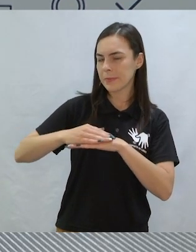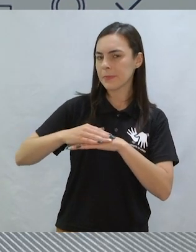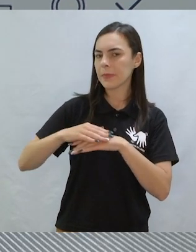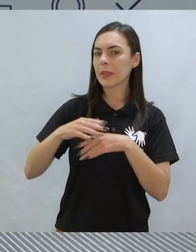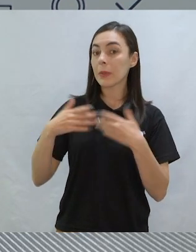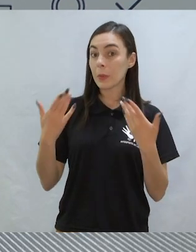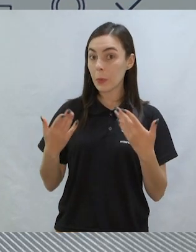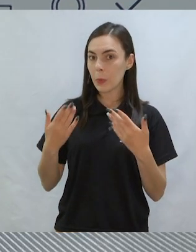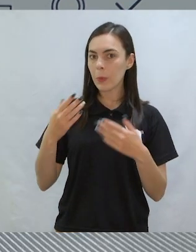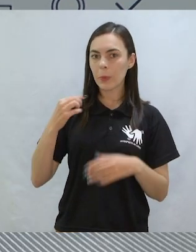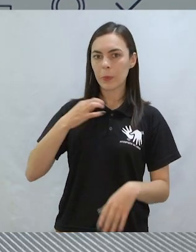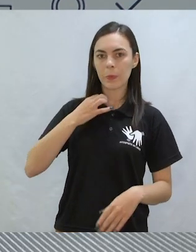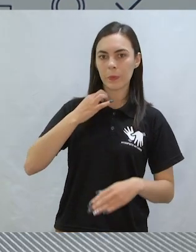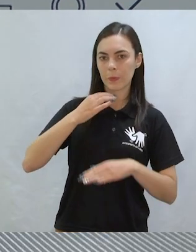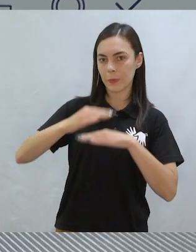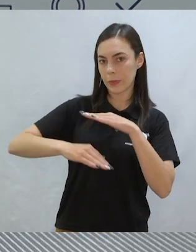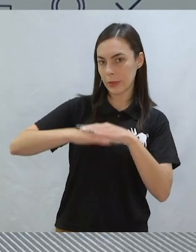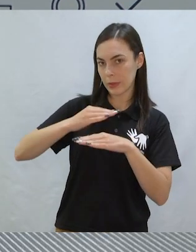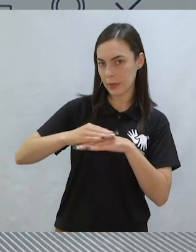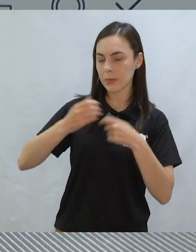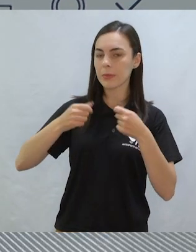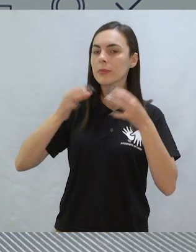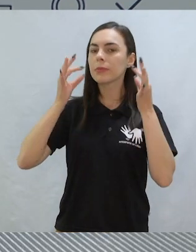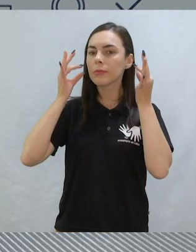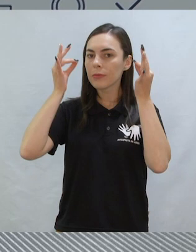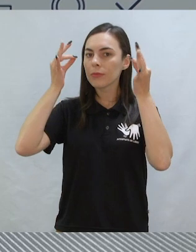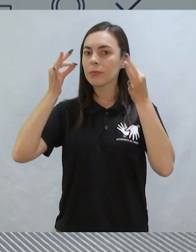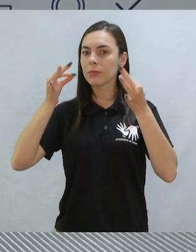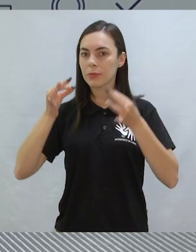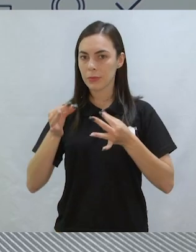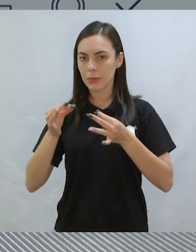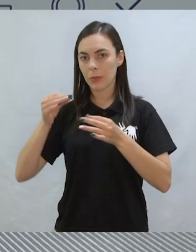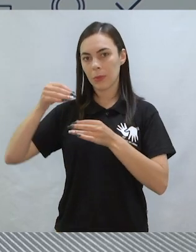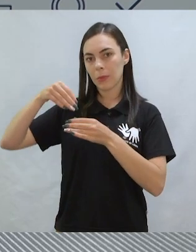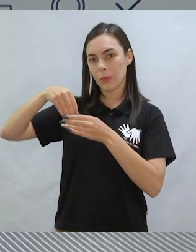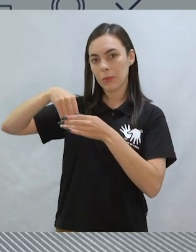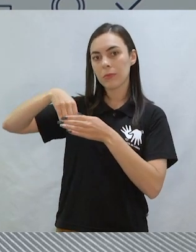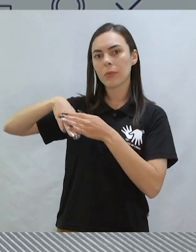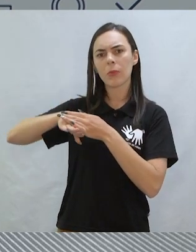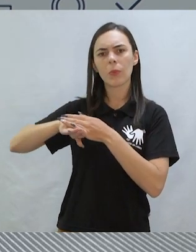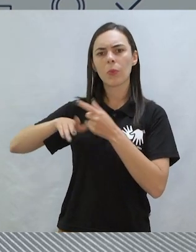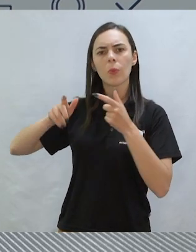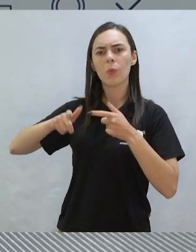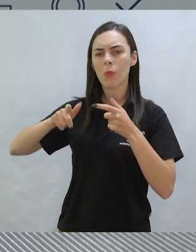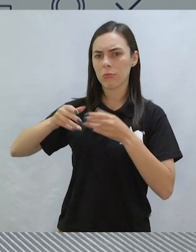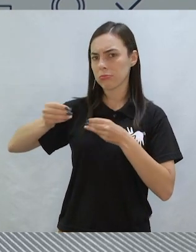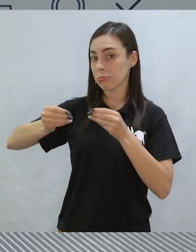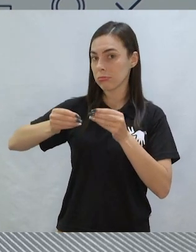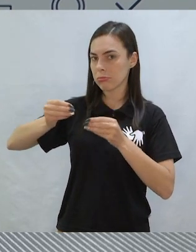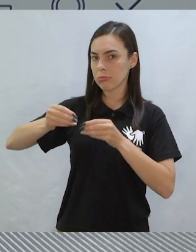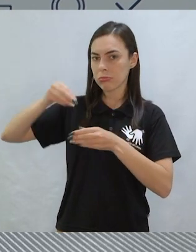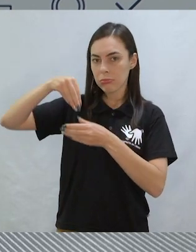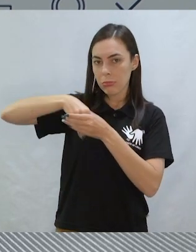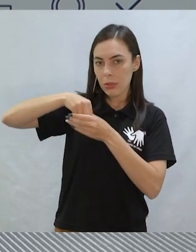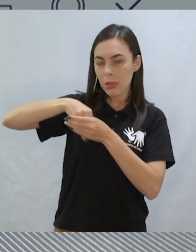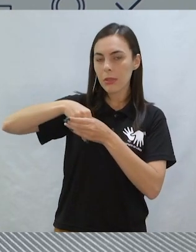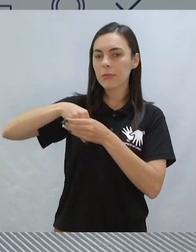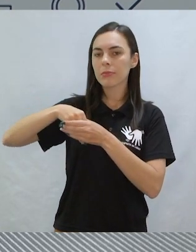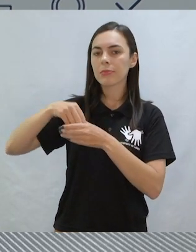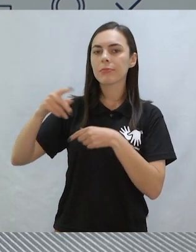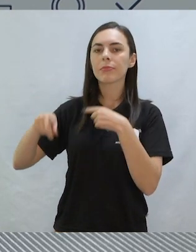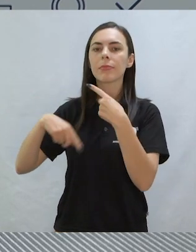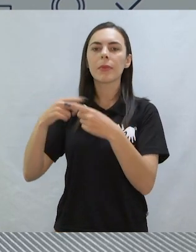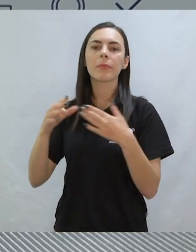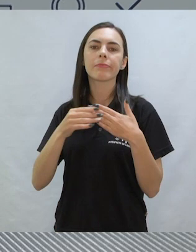E quando a nossa máscara é de tecido, nós temos que tirá-la e depois a gente guarda ela num saquinho, para